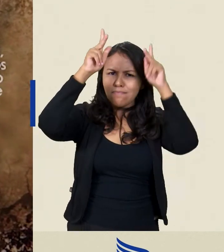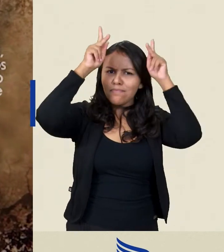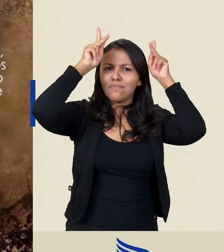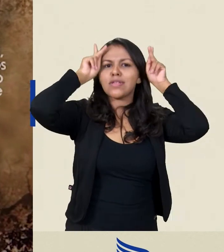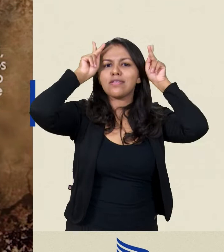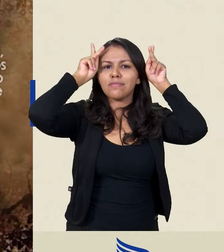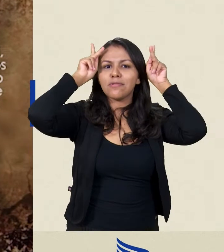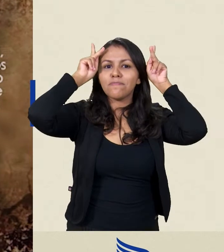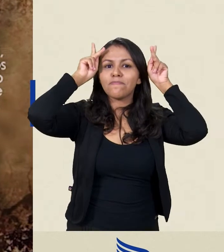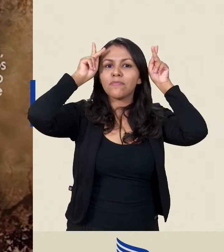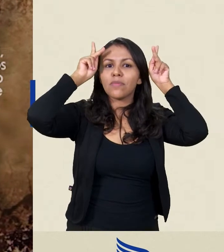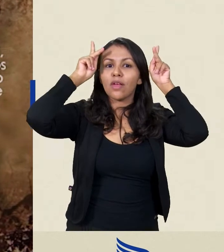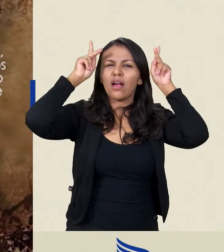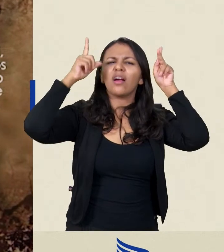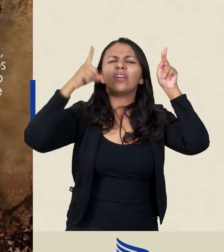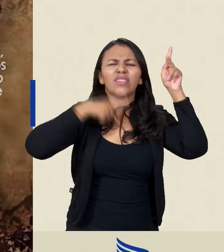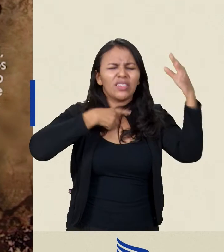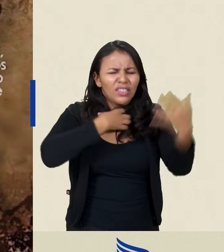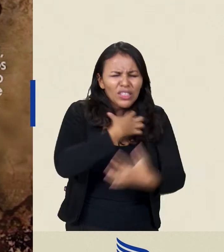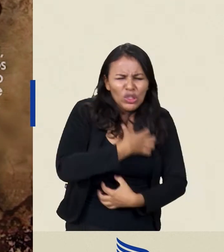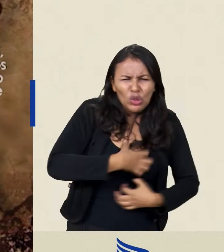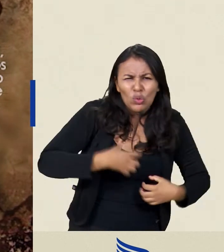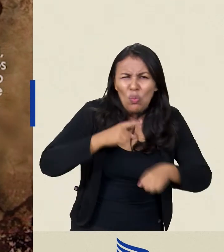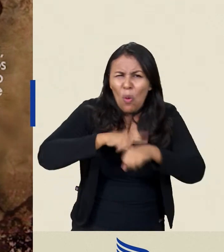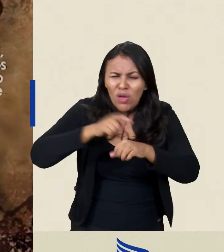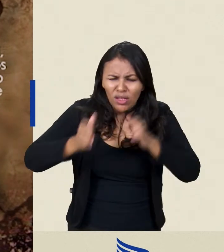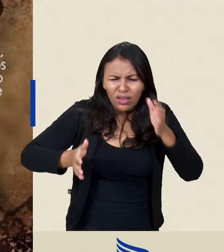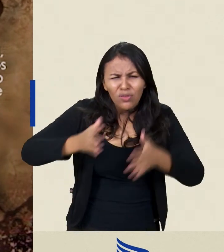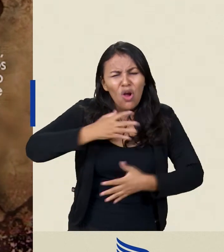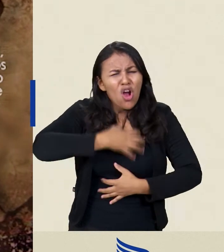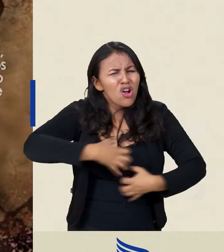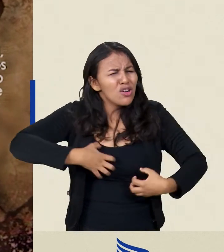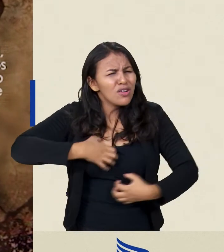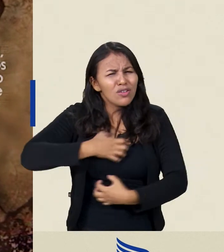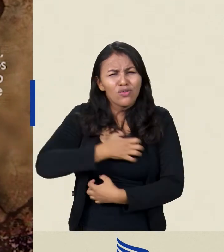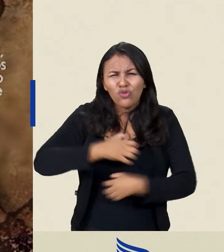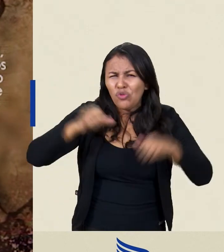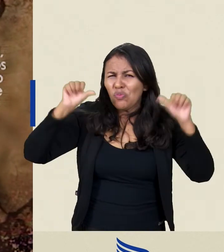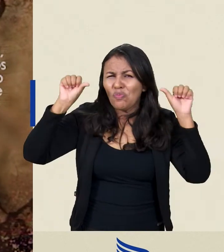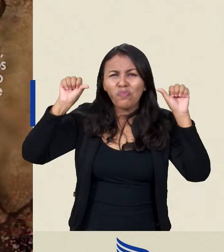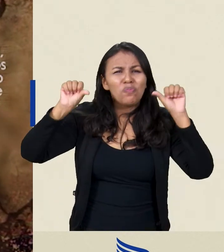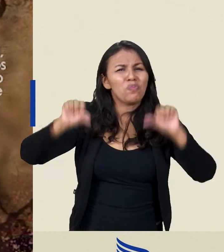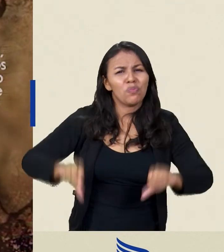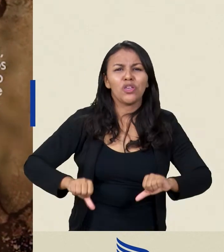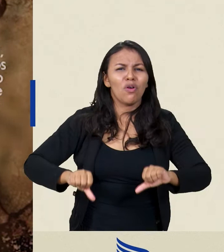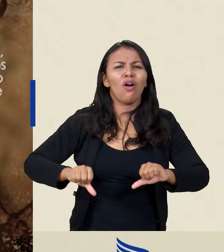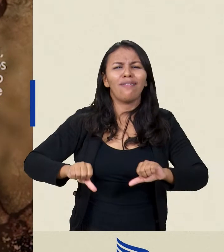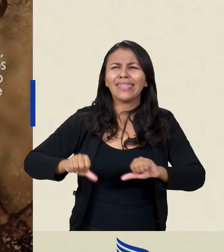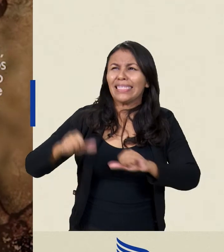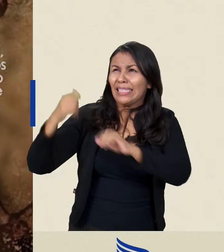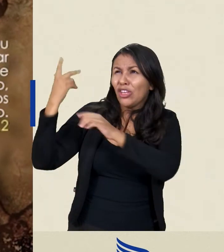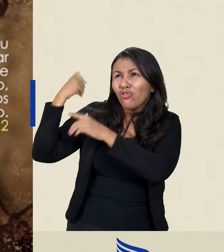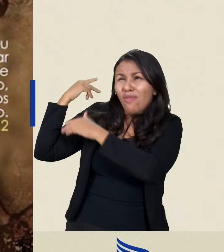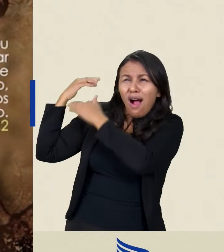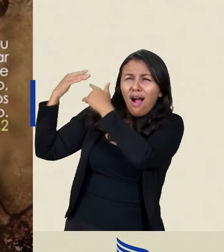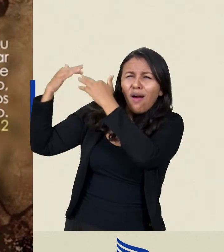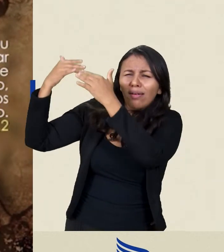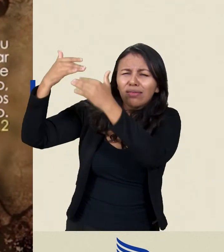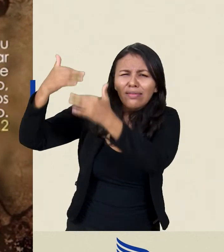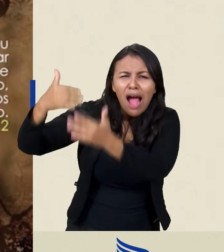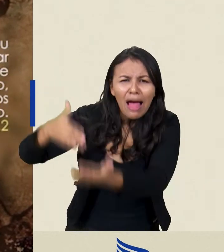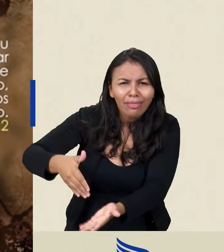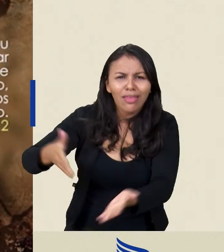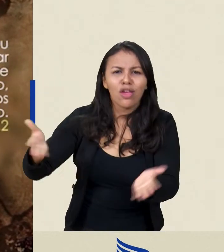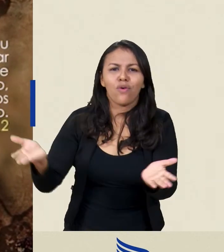povo, e haverá um tempo de angústia, qual nunca houve, desde que houve nação até aquele tempo.